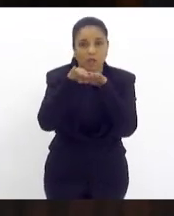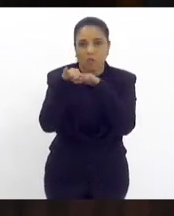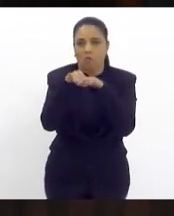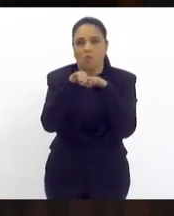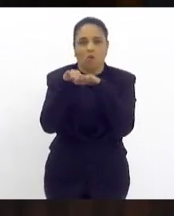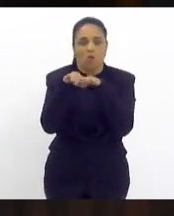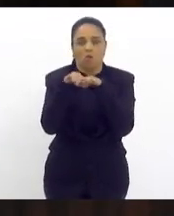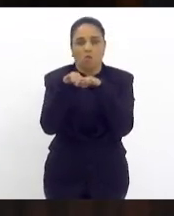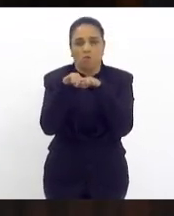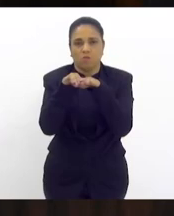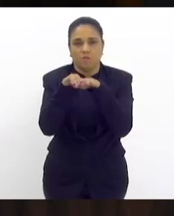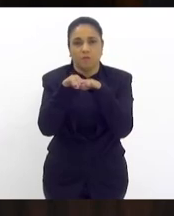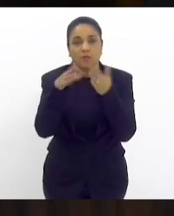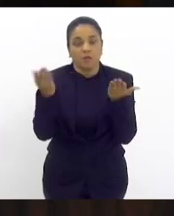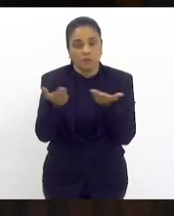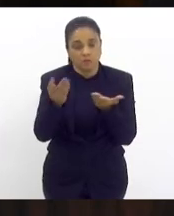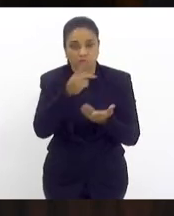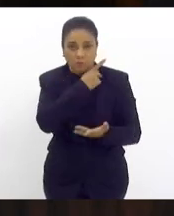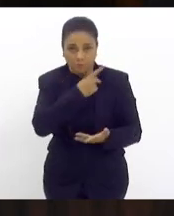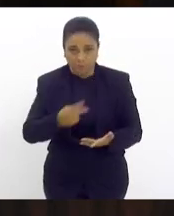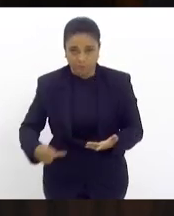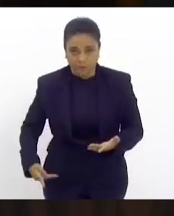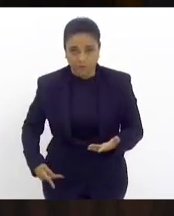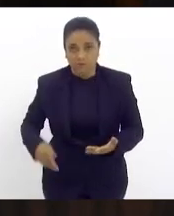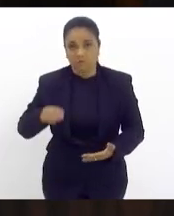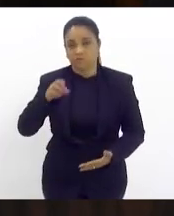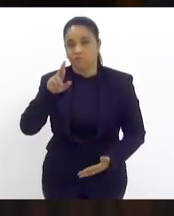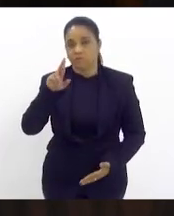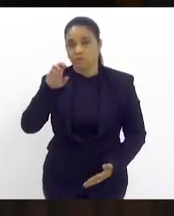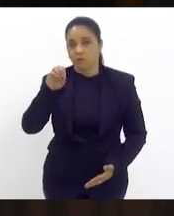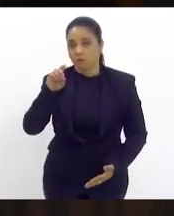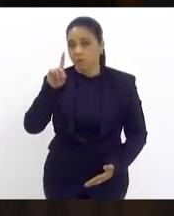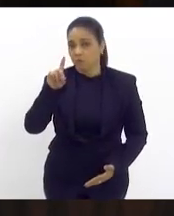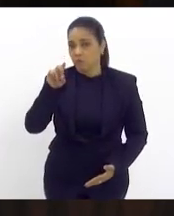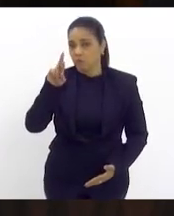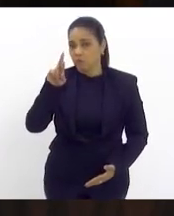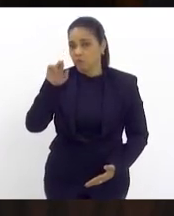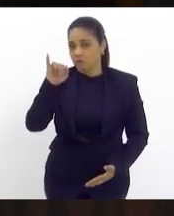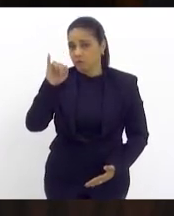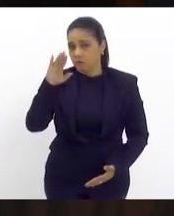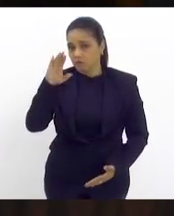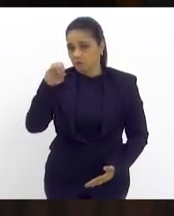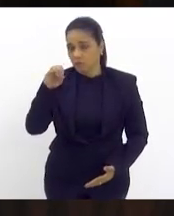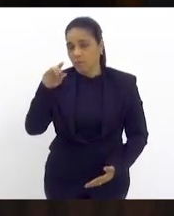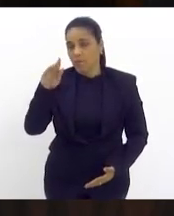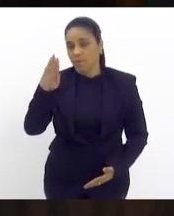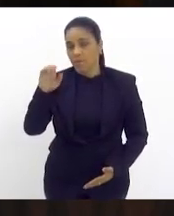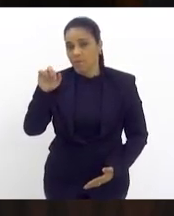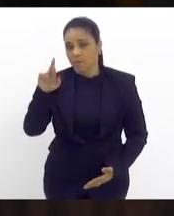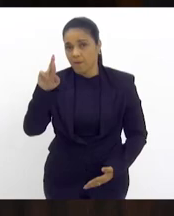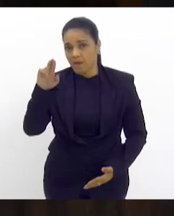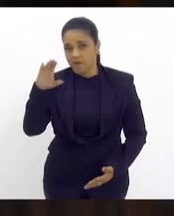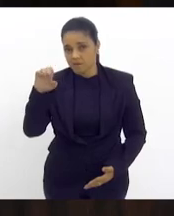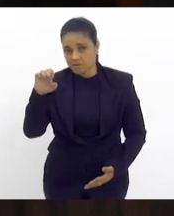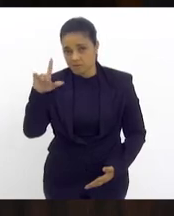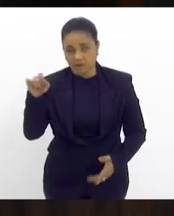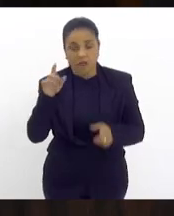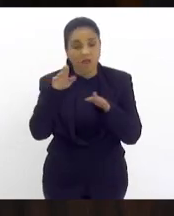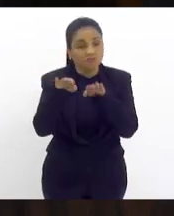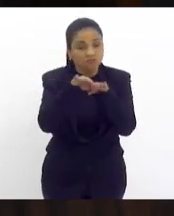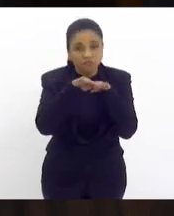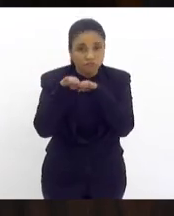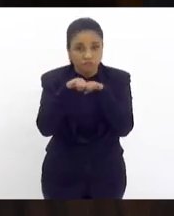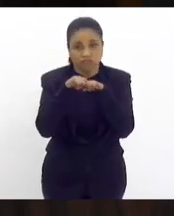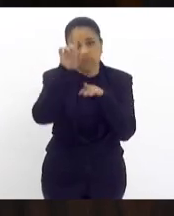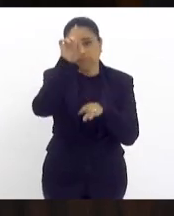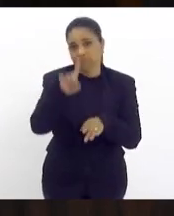e o nosso Presidente o Rodrigo Bacelar falou isso o tempo todo direitos iguais aqui não tem Verde nem